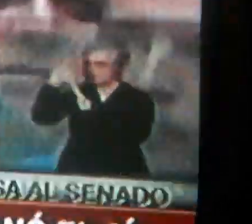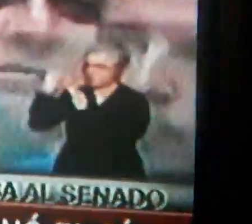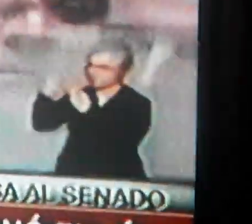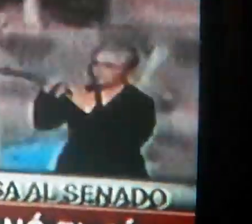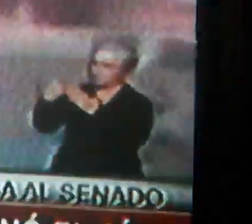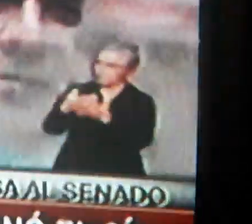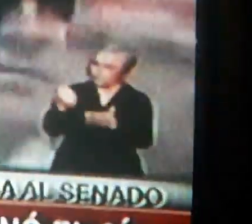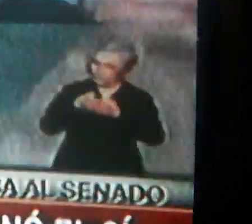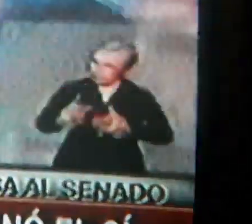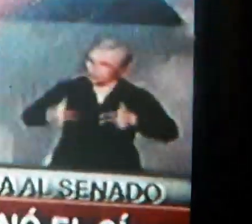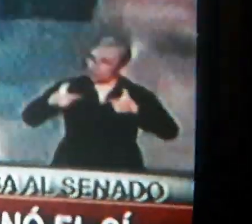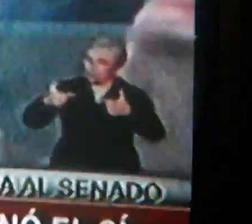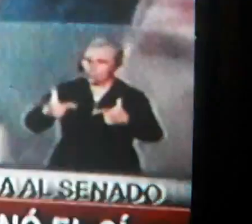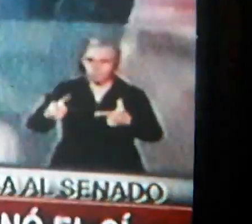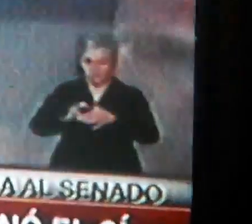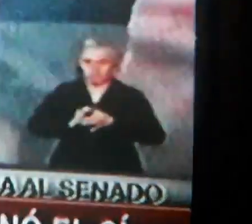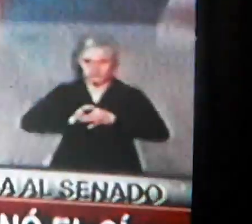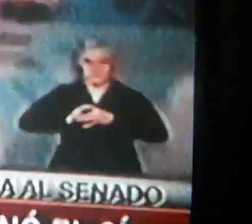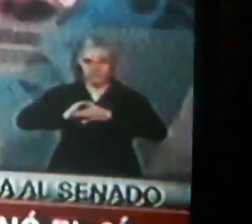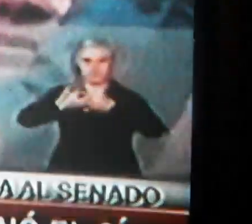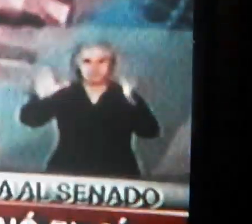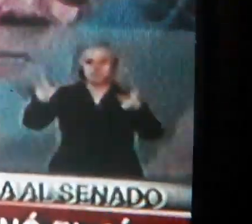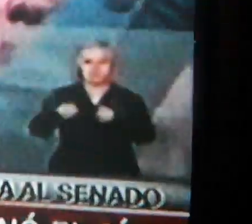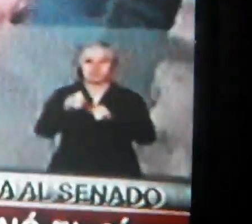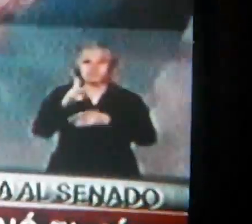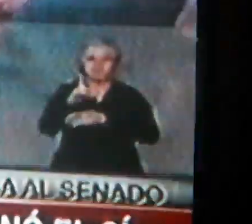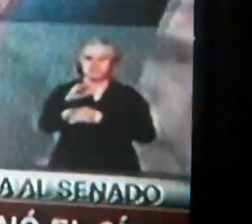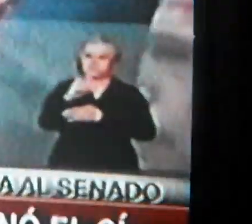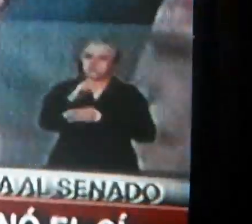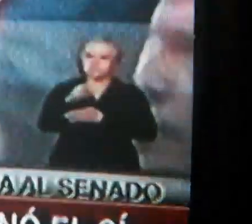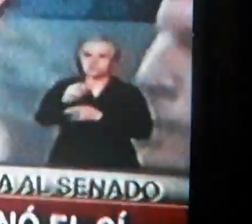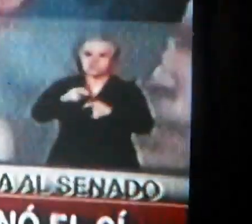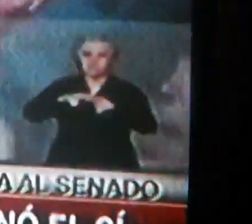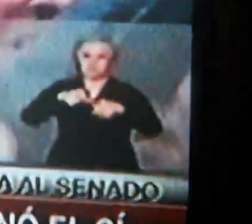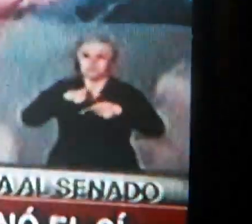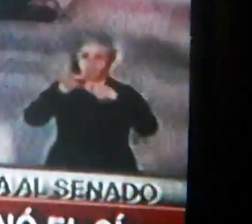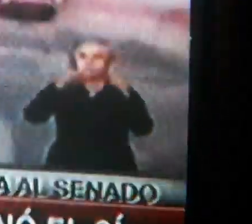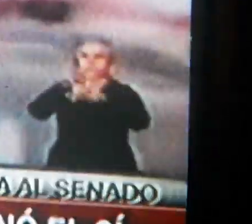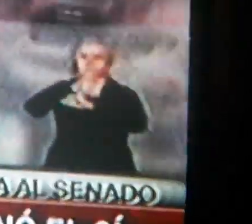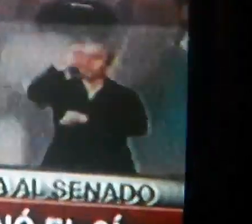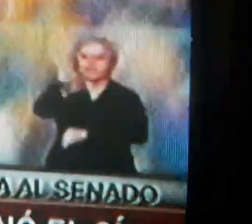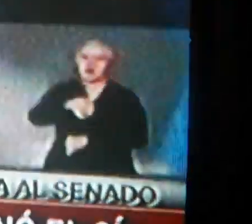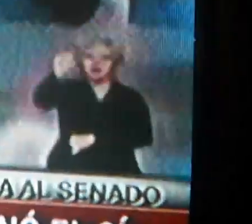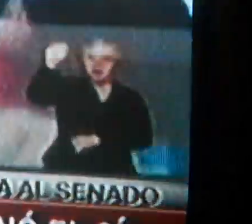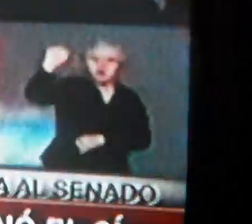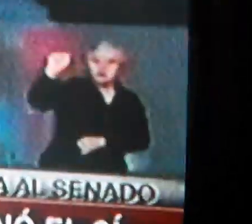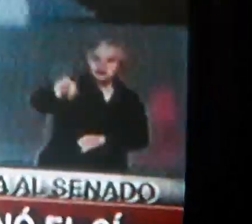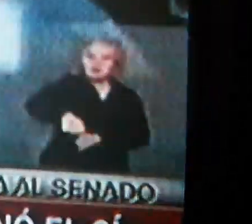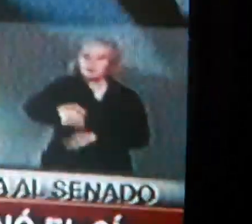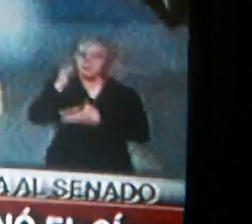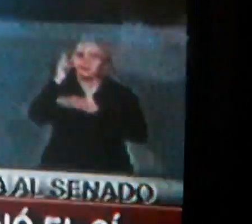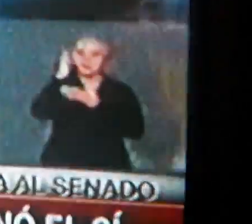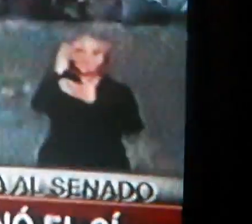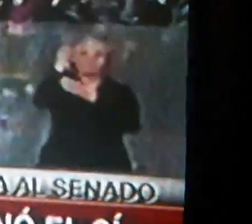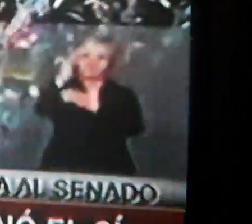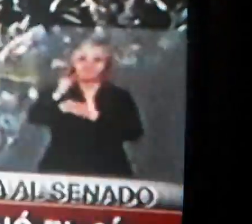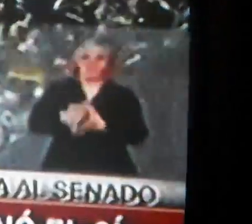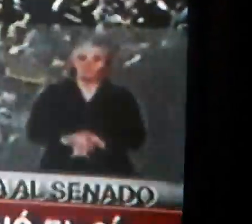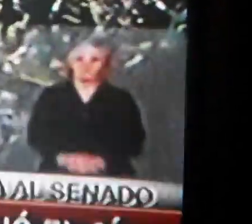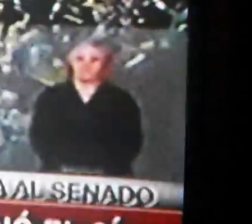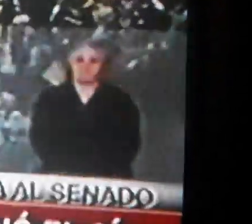de luta pela liberdade e pela democracia. Por isso eu digo ao Brasil, sim para o futuro!